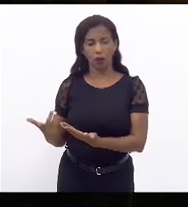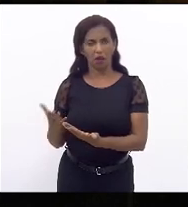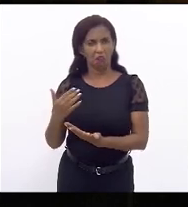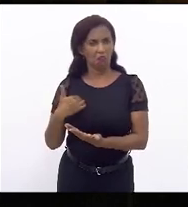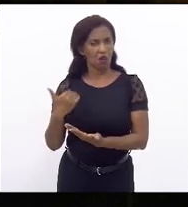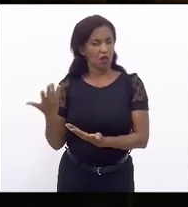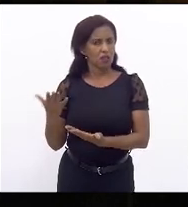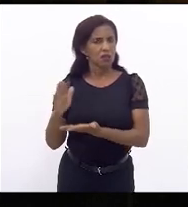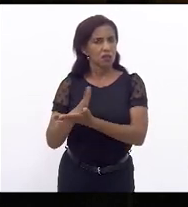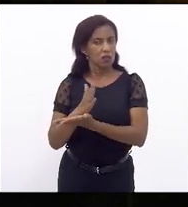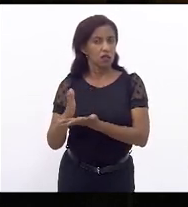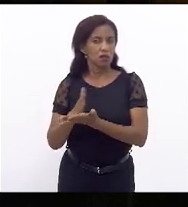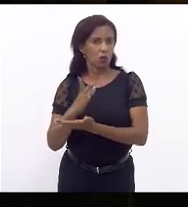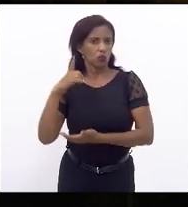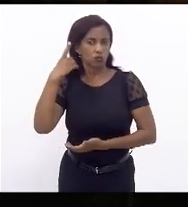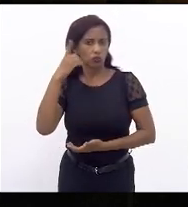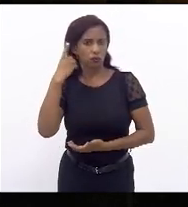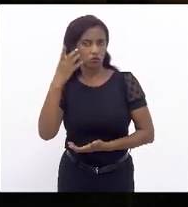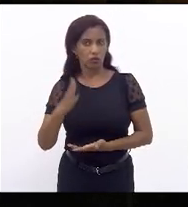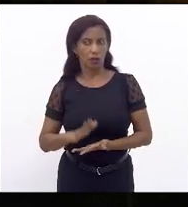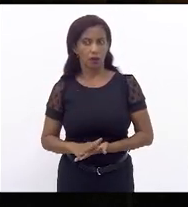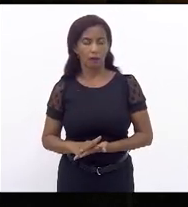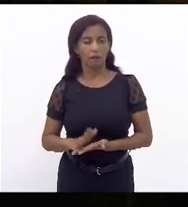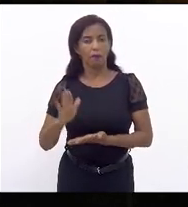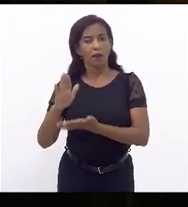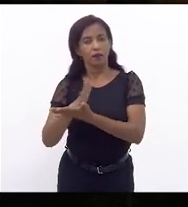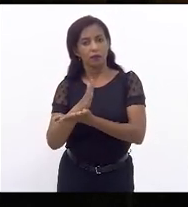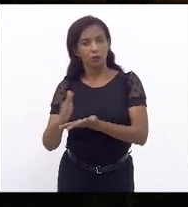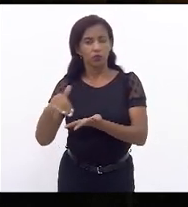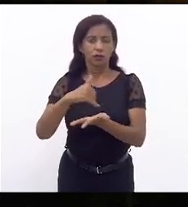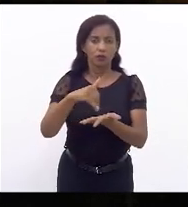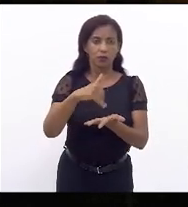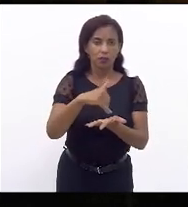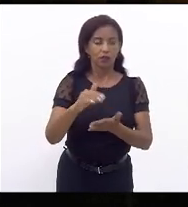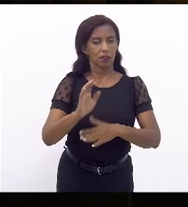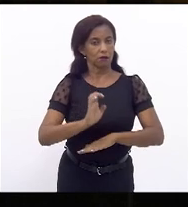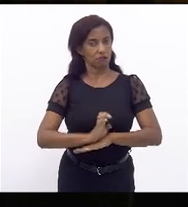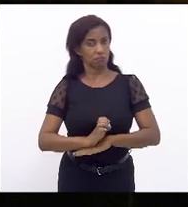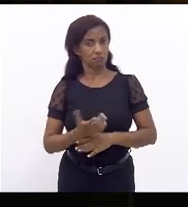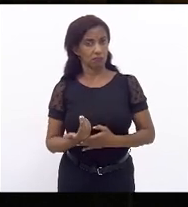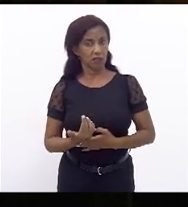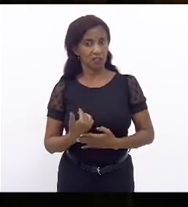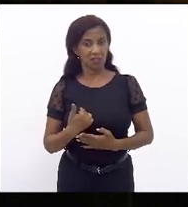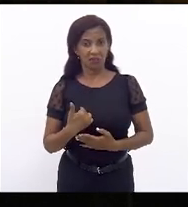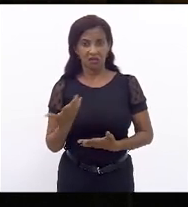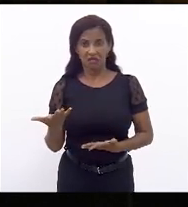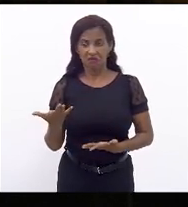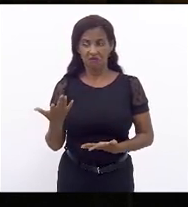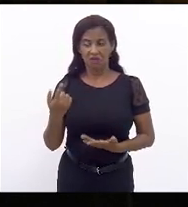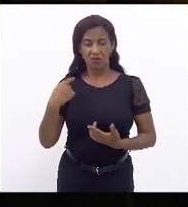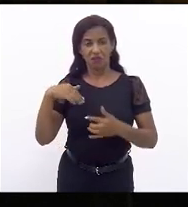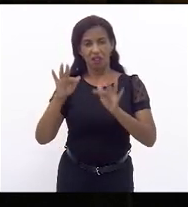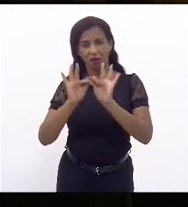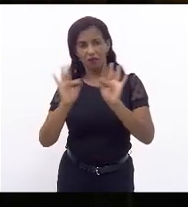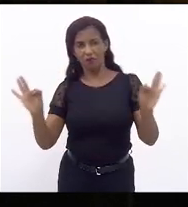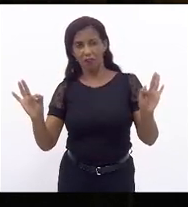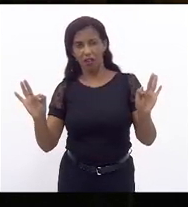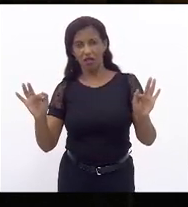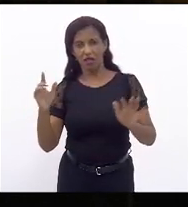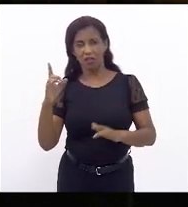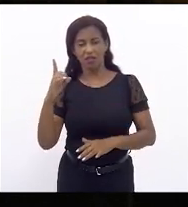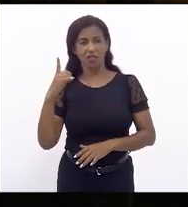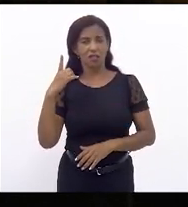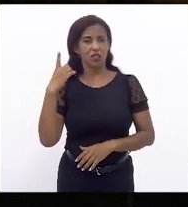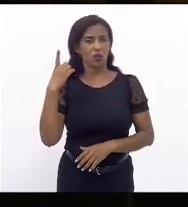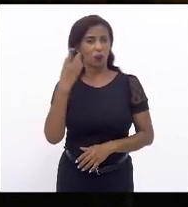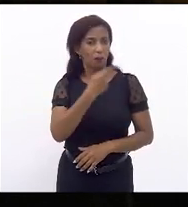mais alguns parlamentares, mais alguns secretários do Estado. E, se eu não me engano, a frase que o presidente disse